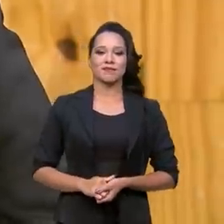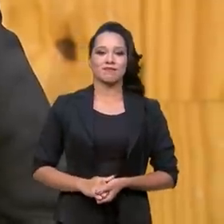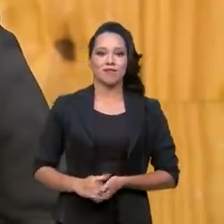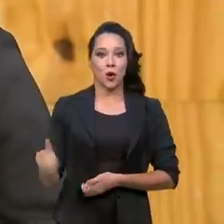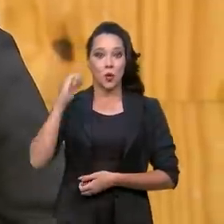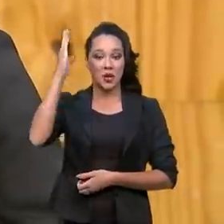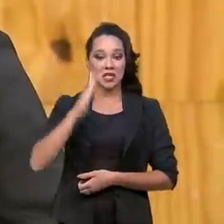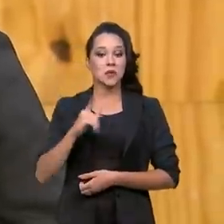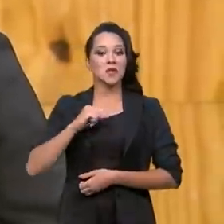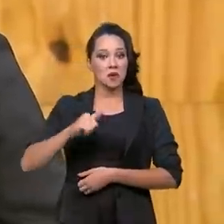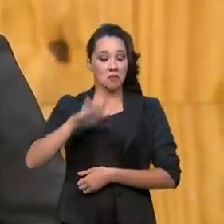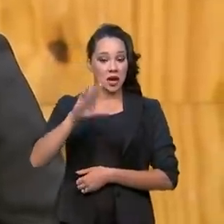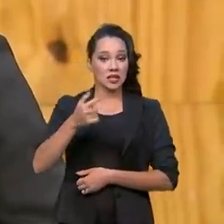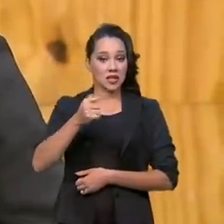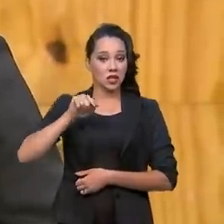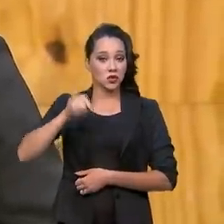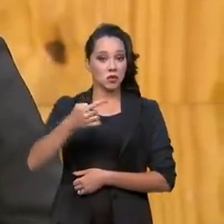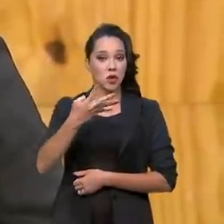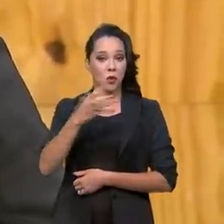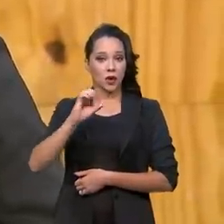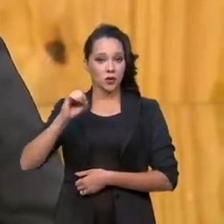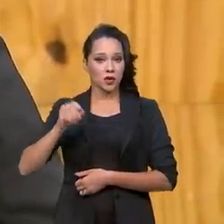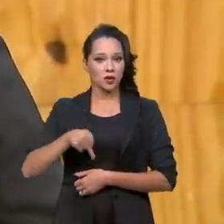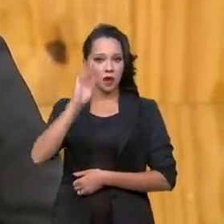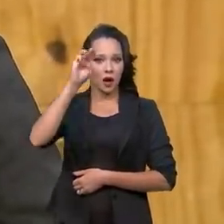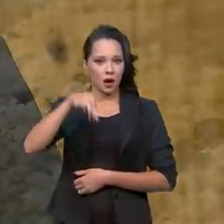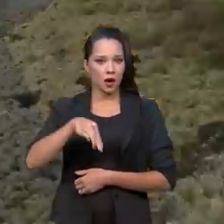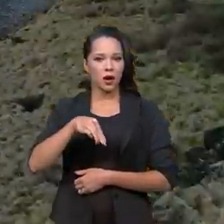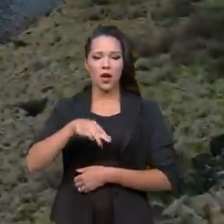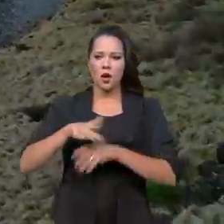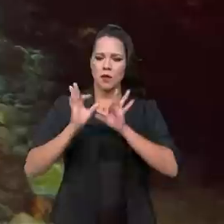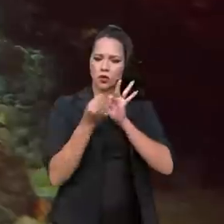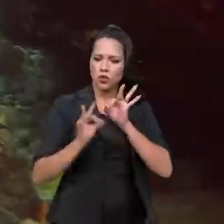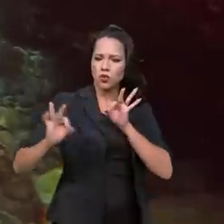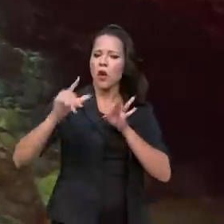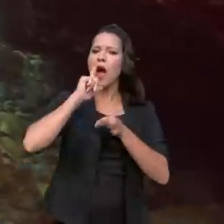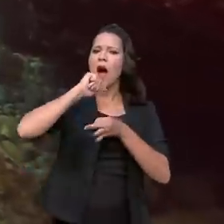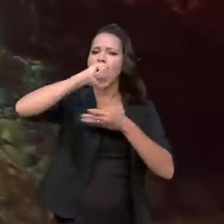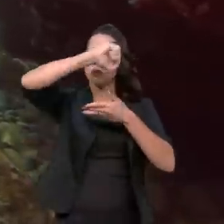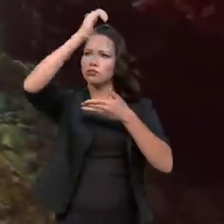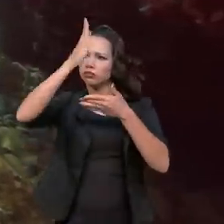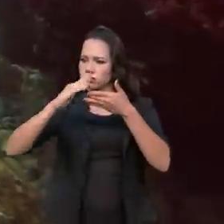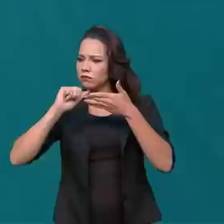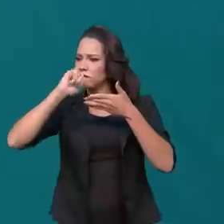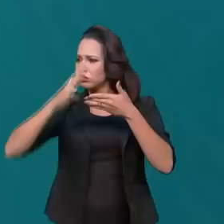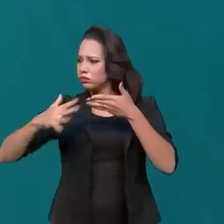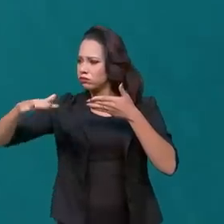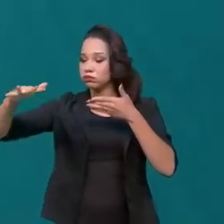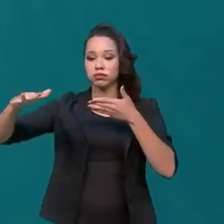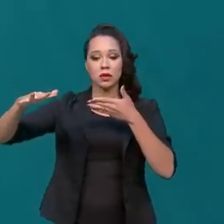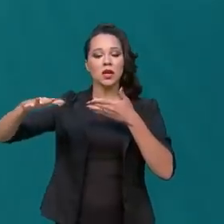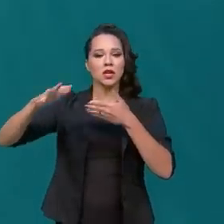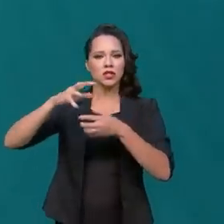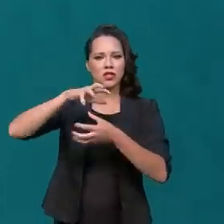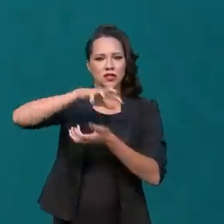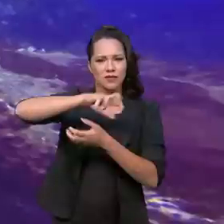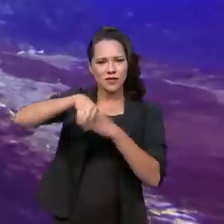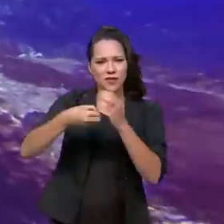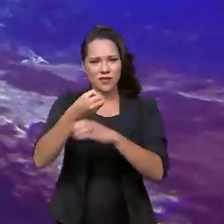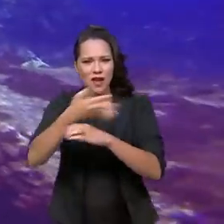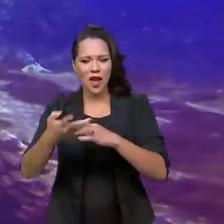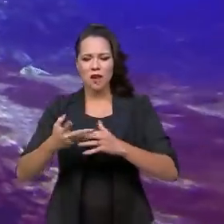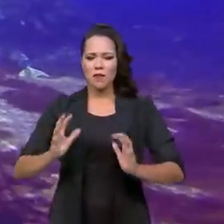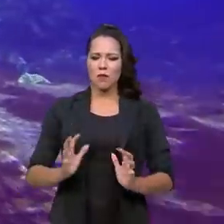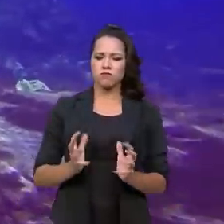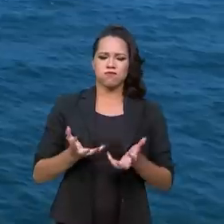O Brasil tem mais de 7.400 quilômetros de extensão de litoral, uma grande faixa de ecossistemas e